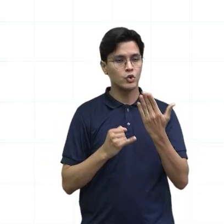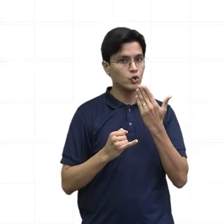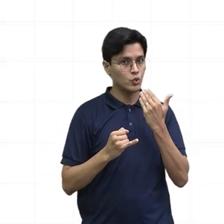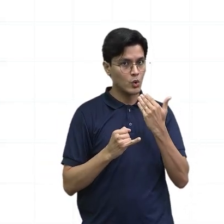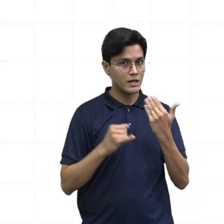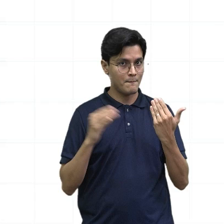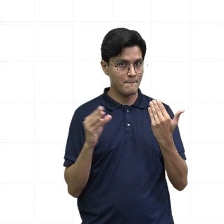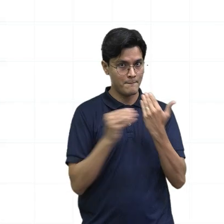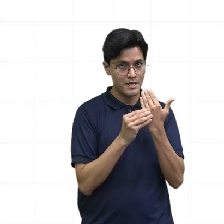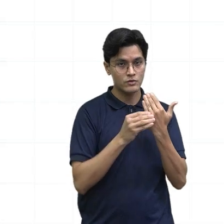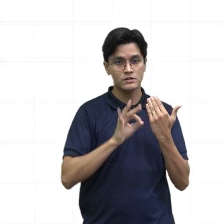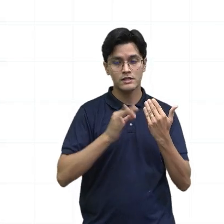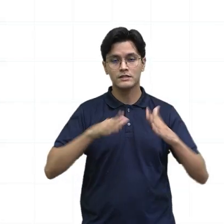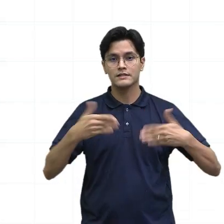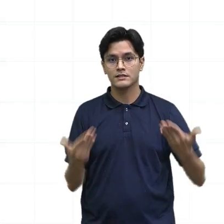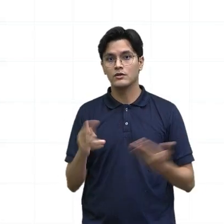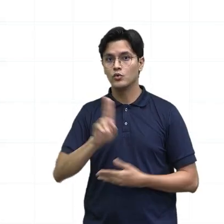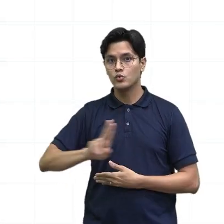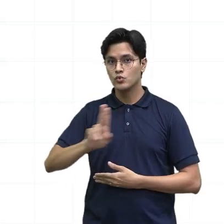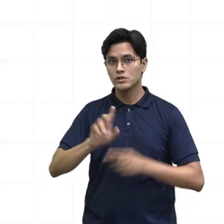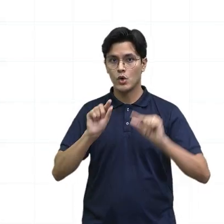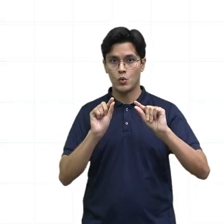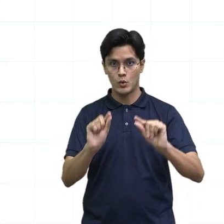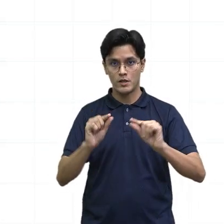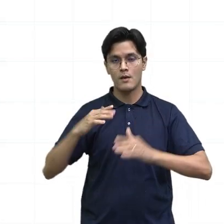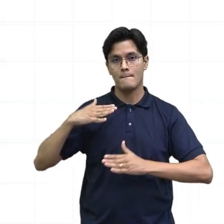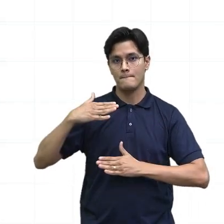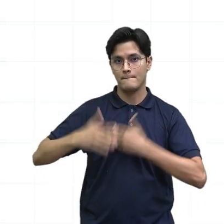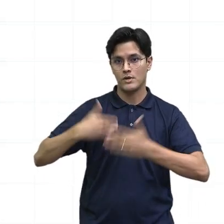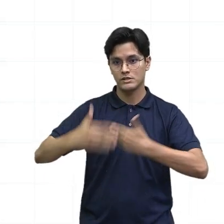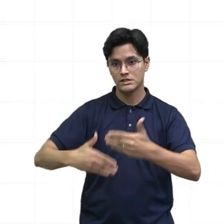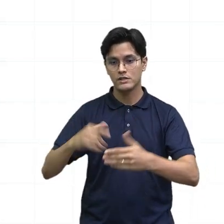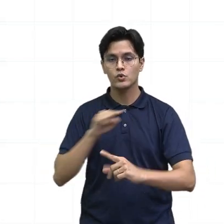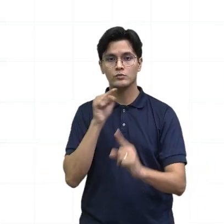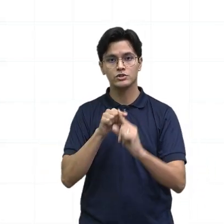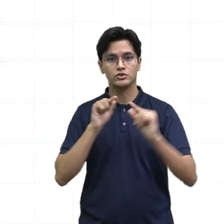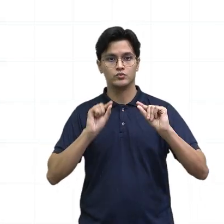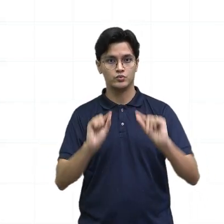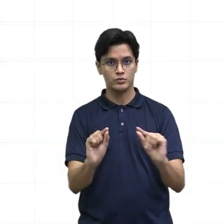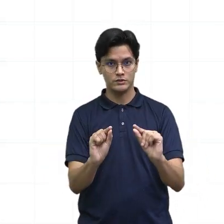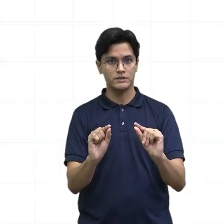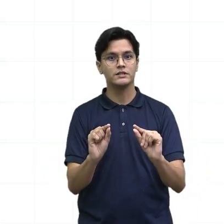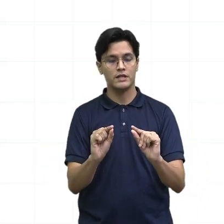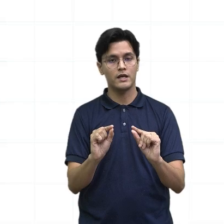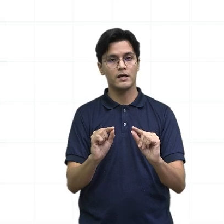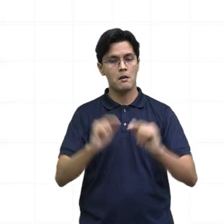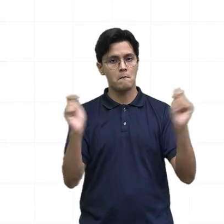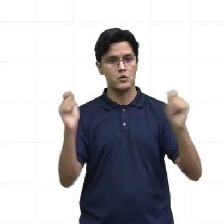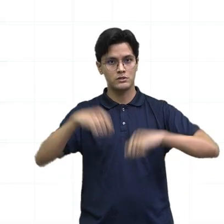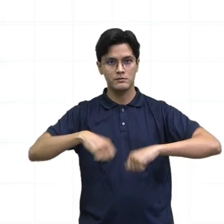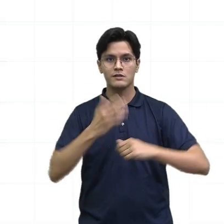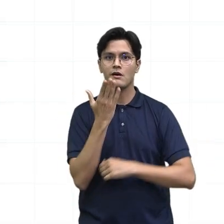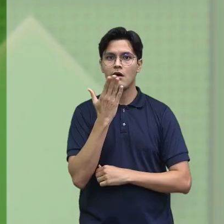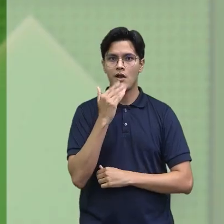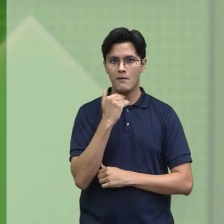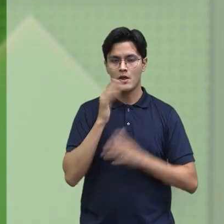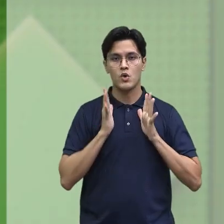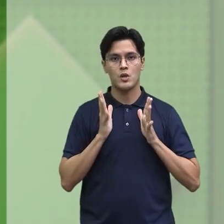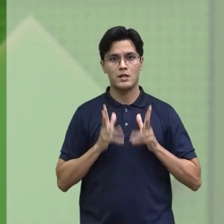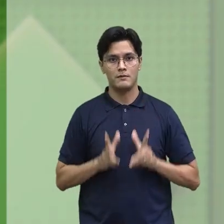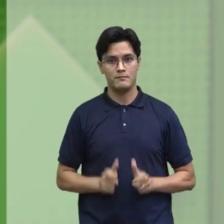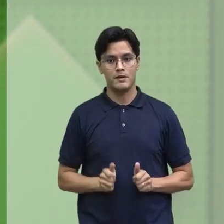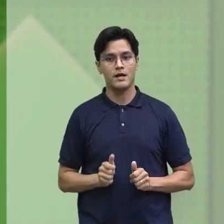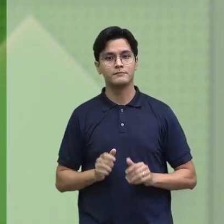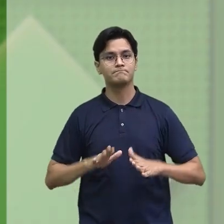ali um processo físico para fazer com que esses alimentos eles sejam ali descontaminados.